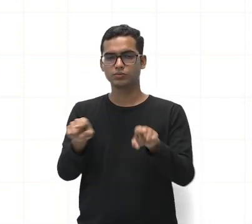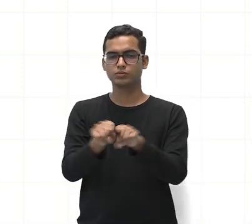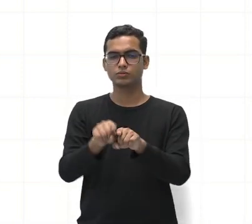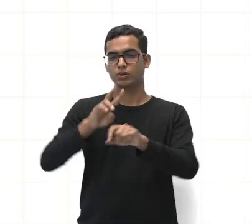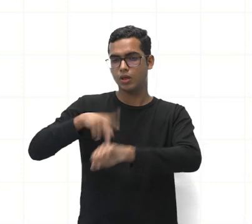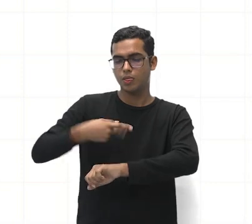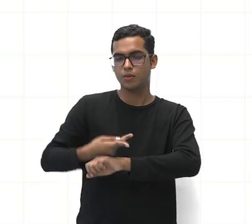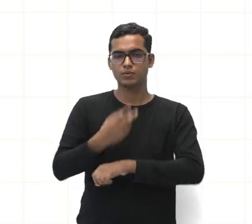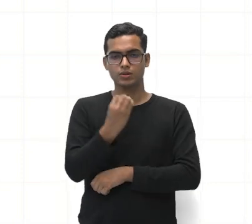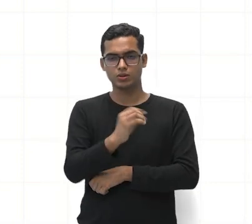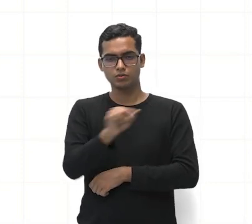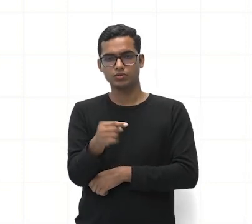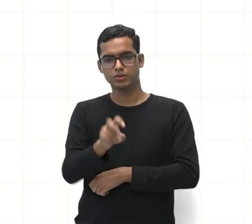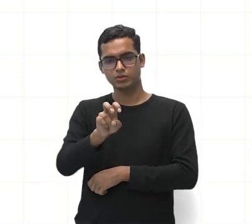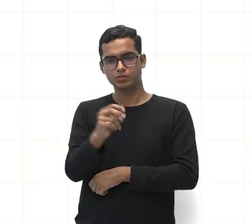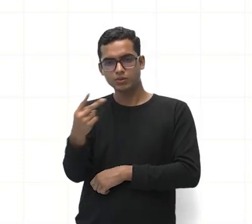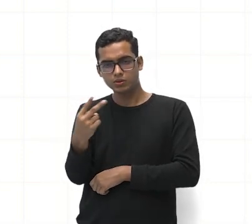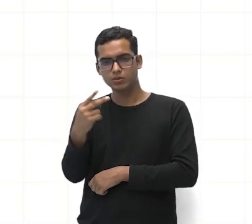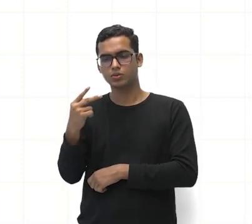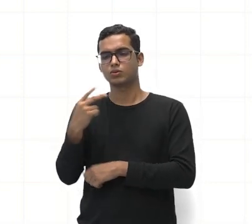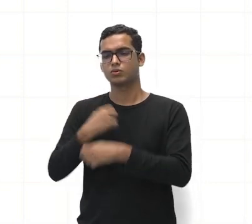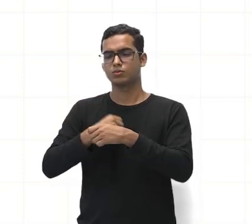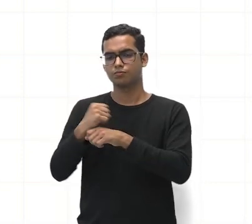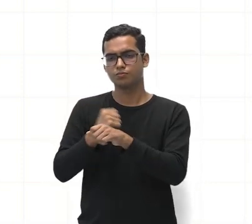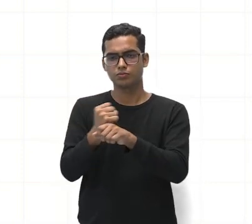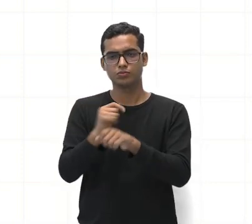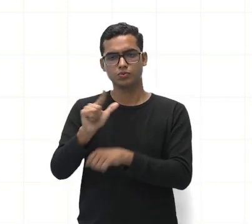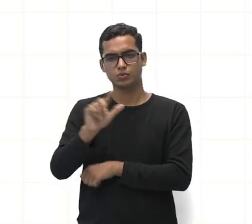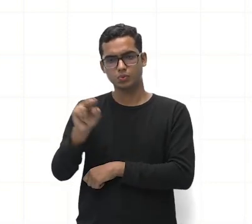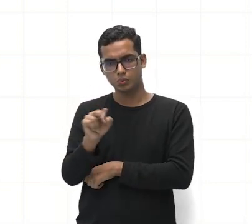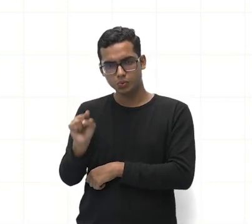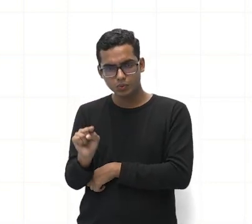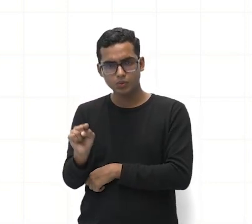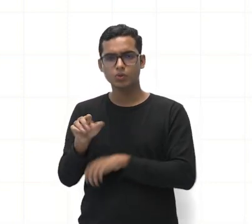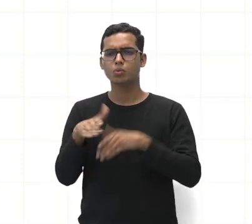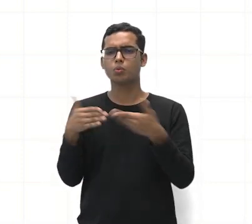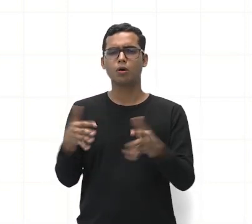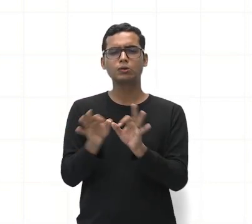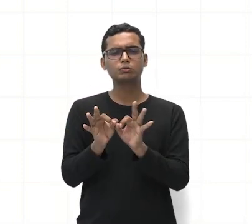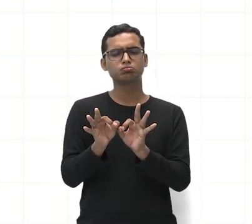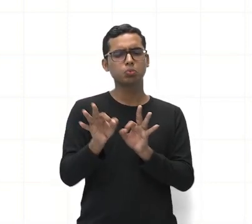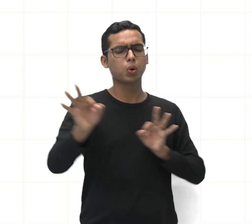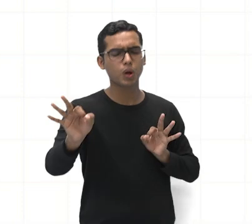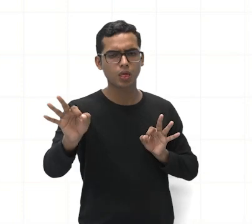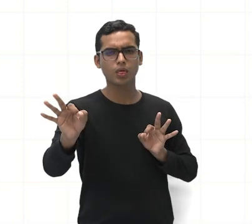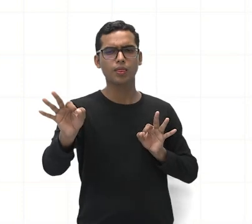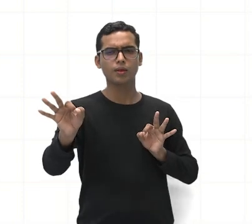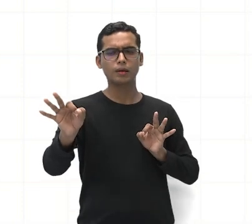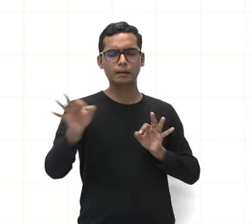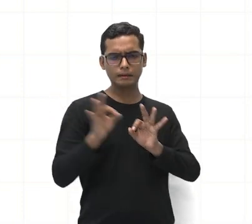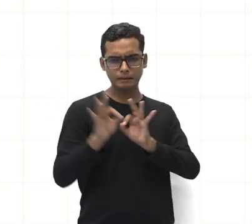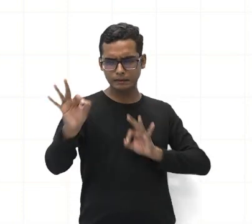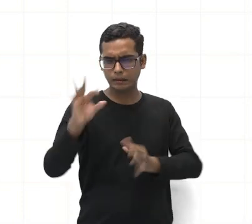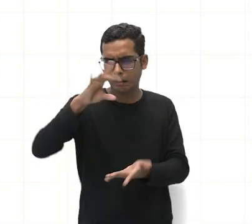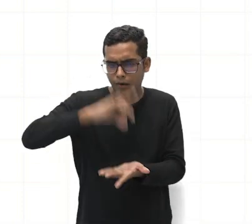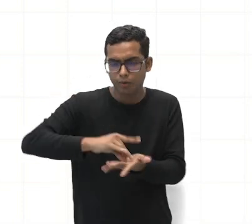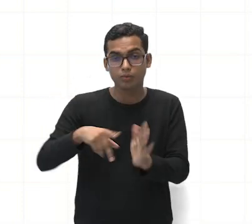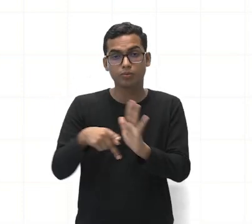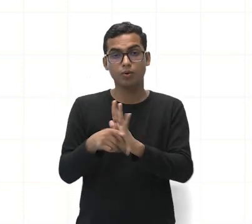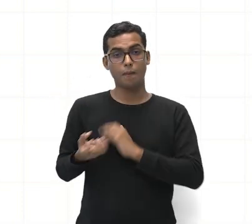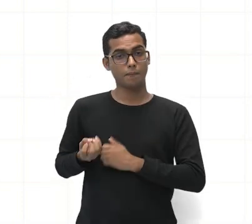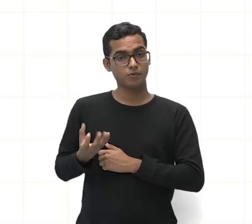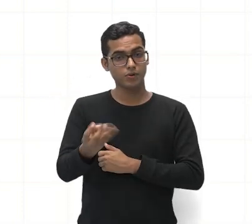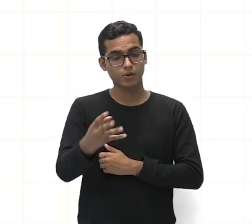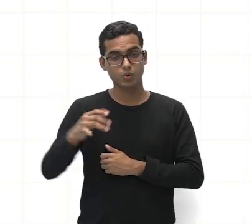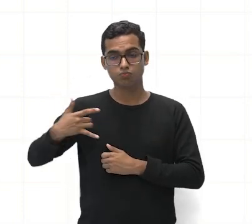0,52 anos-luz, qual a distância total da jornada? Primeiro, pessoal, tu tem que olhar para a situação que nós temos aqui,